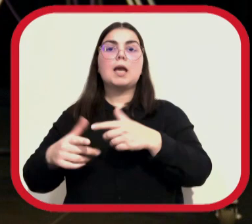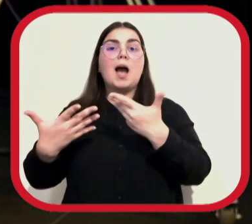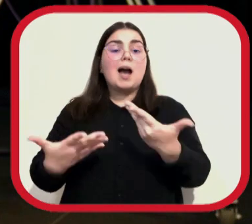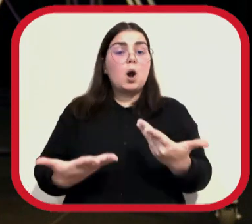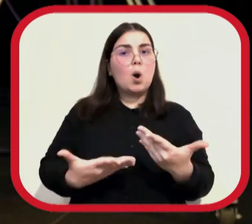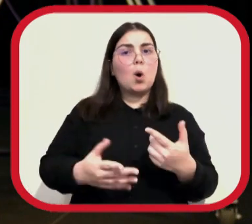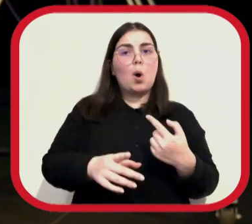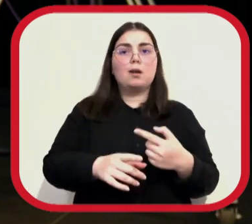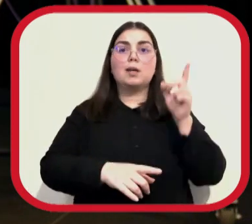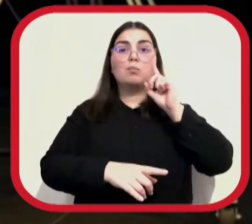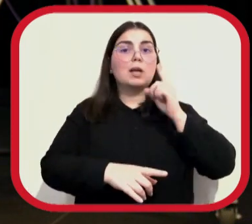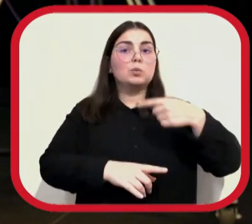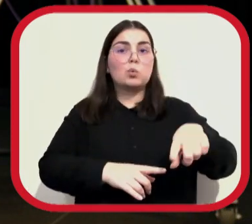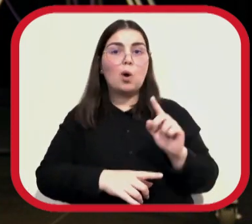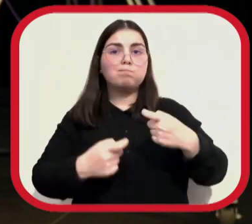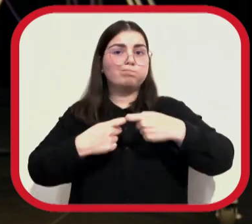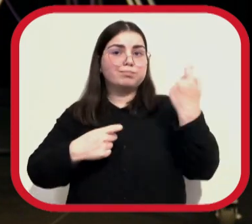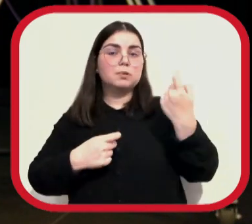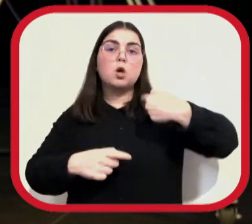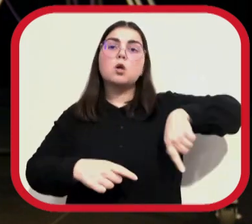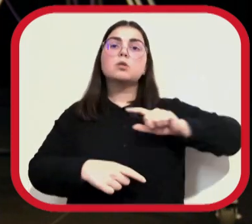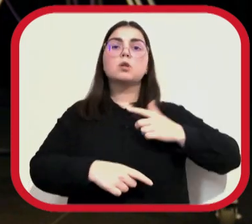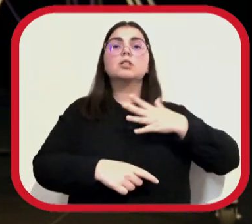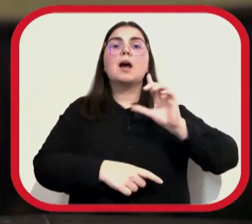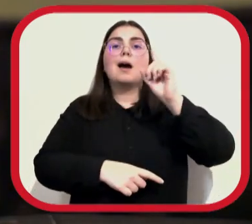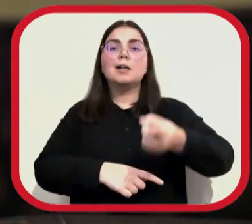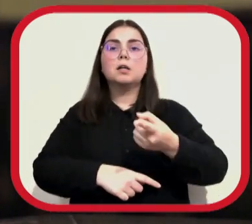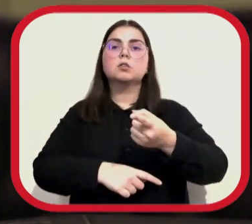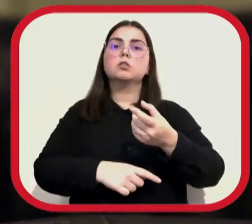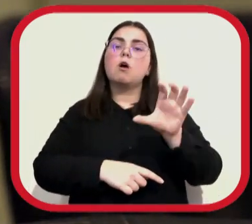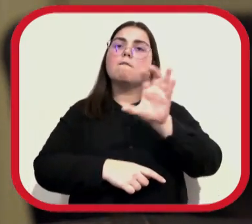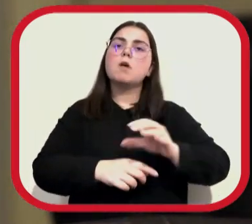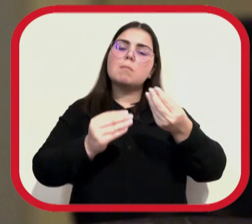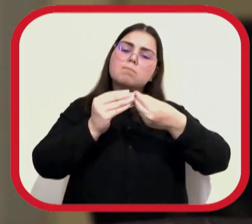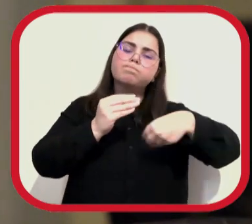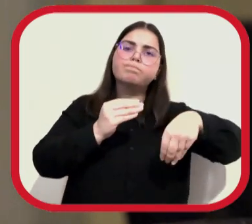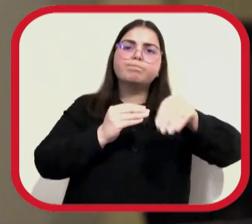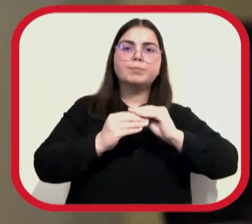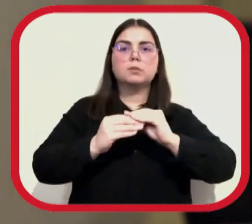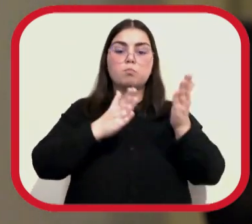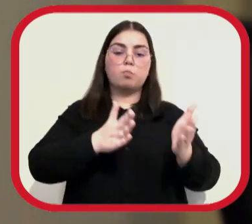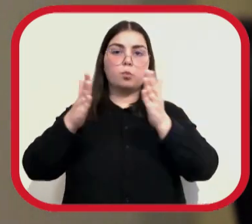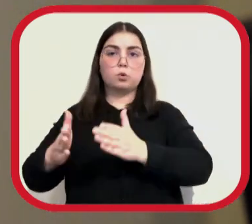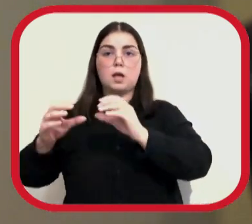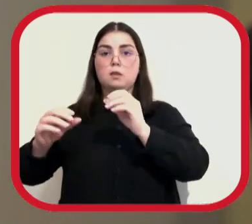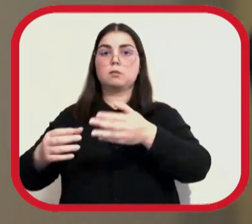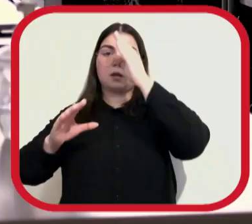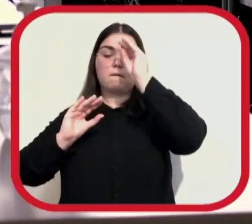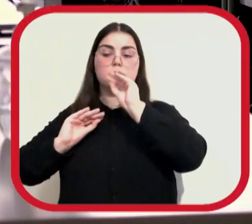não é relevante hoje e, portanto, o Senjor quer posicionar-se como um complemento àquilo que é, por um